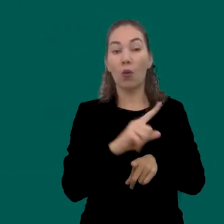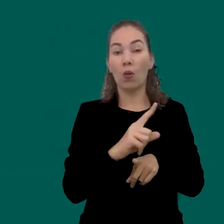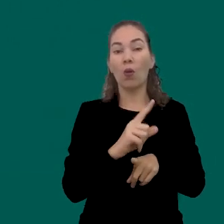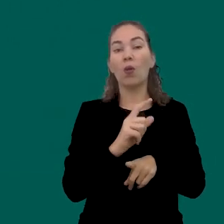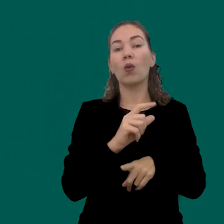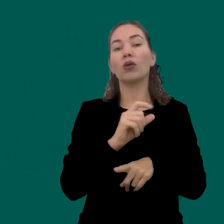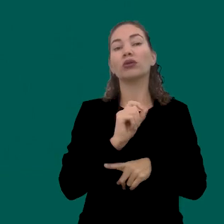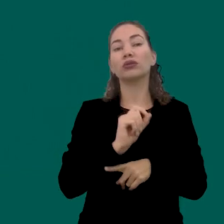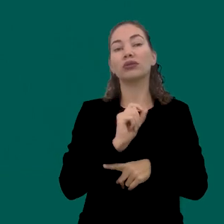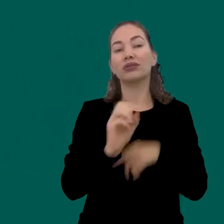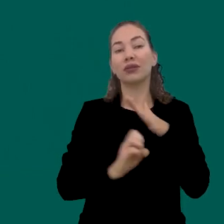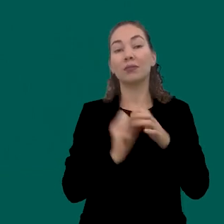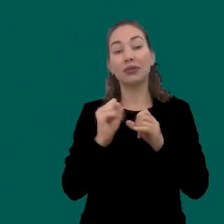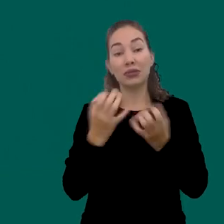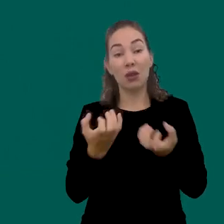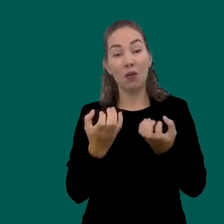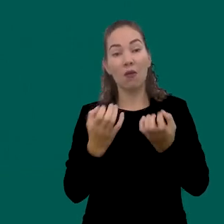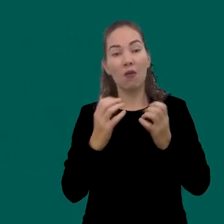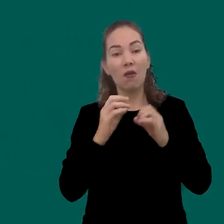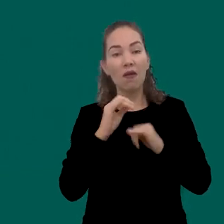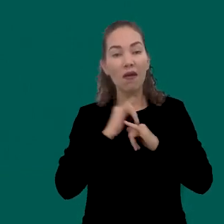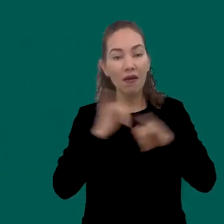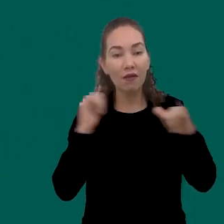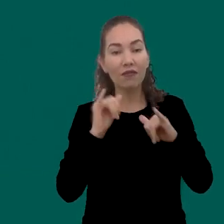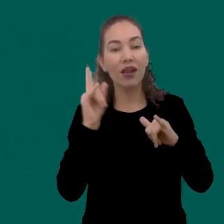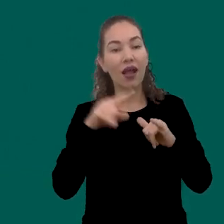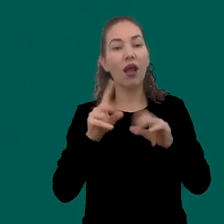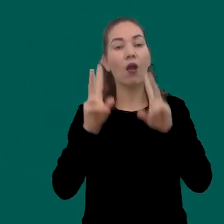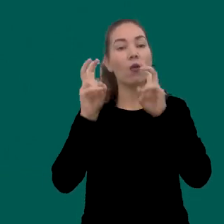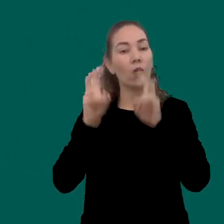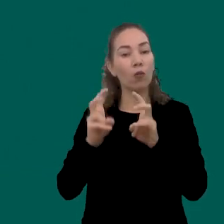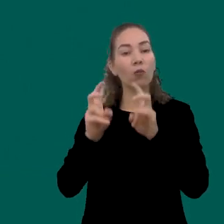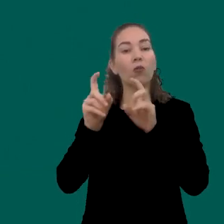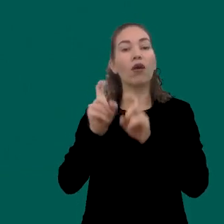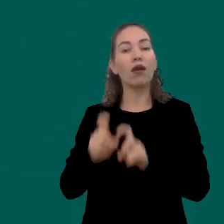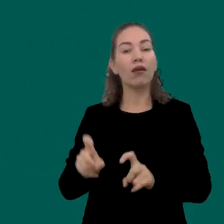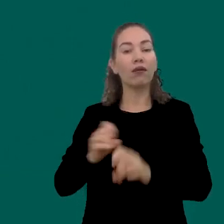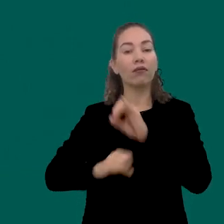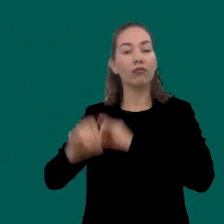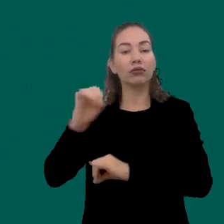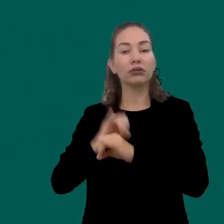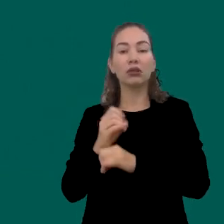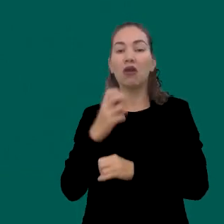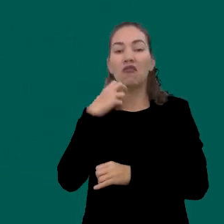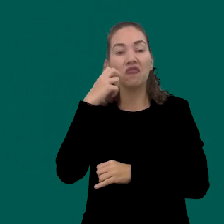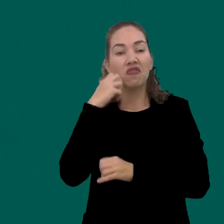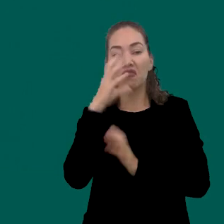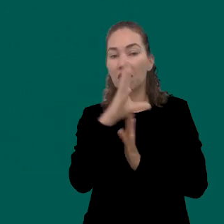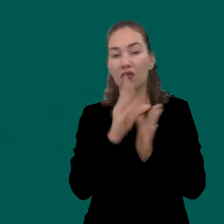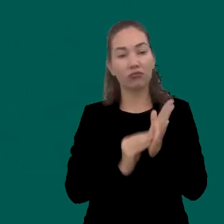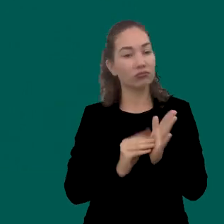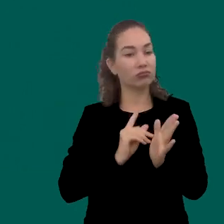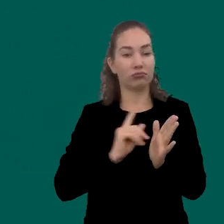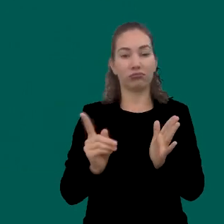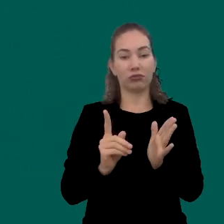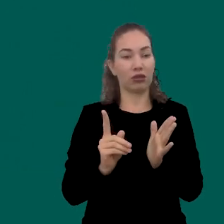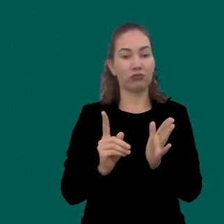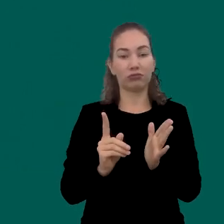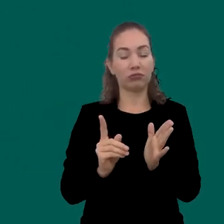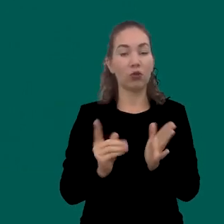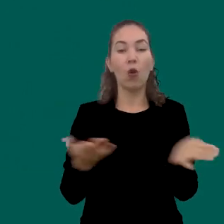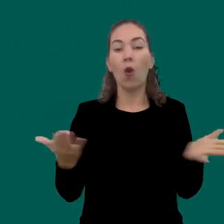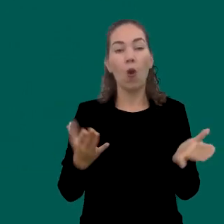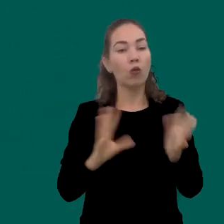se posso deixar um recado, que nem o Michel falou, invista no digital. E não tenha vergonha de copiar quem está dando certo. Hoje, praticamente tudo